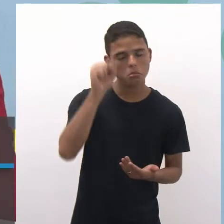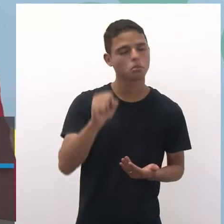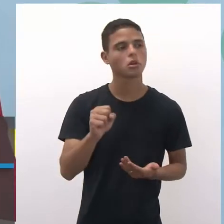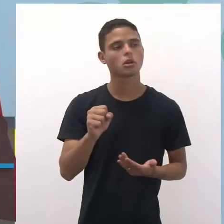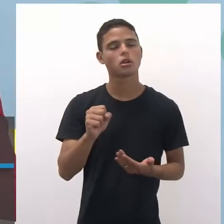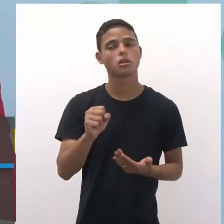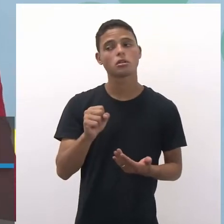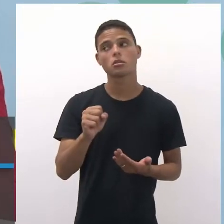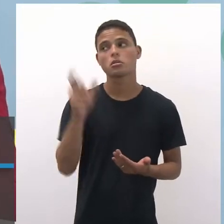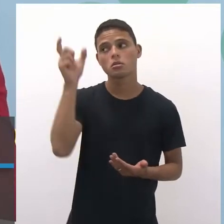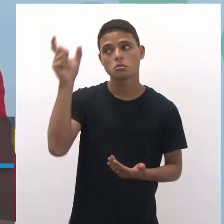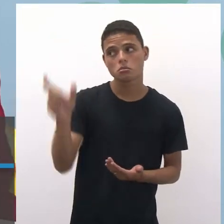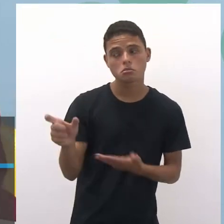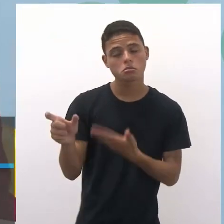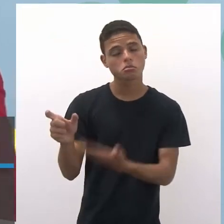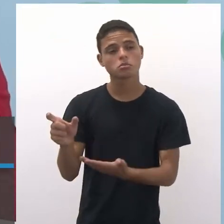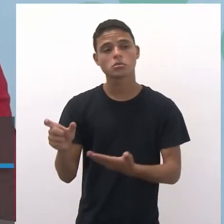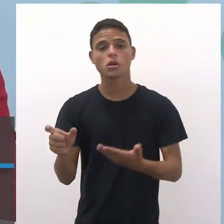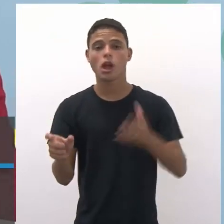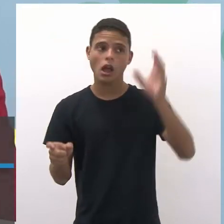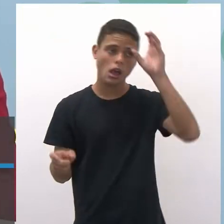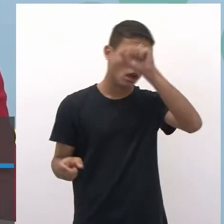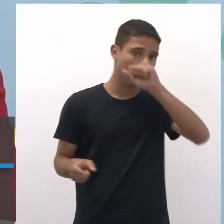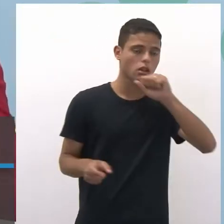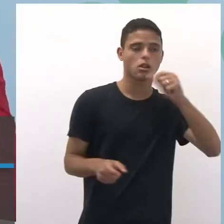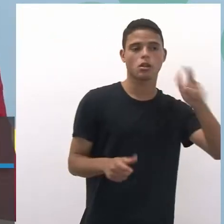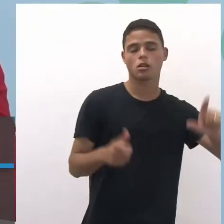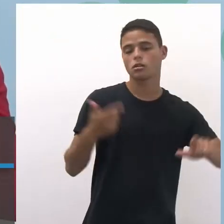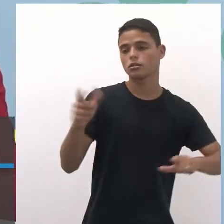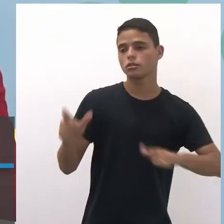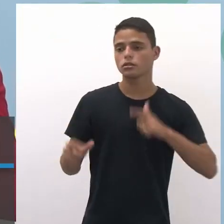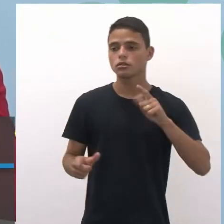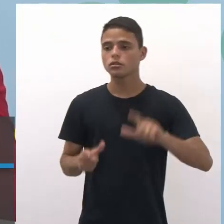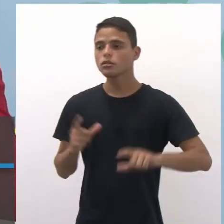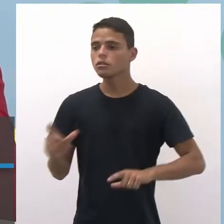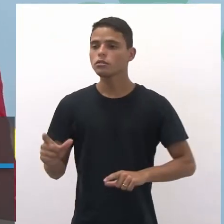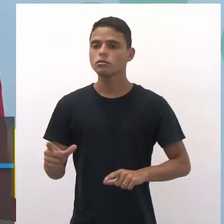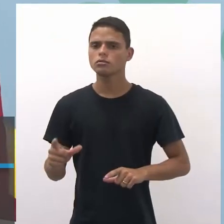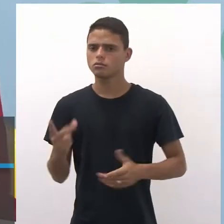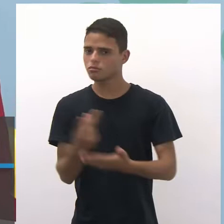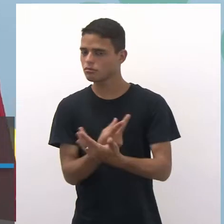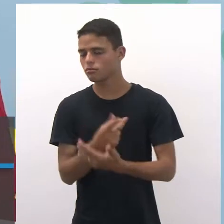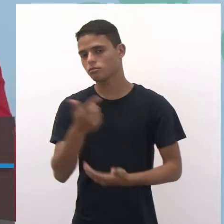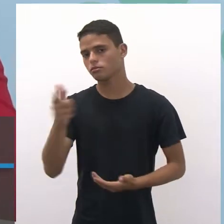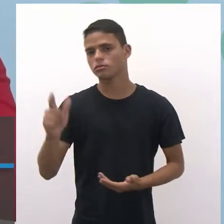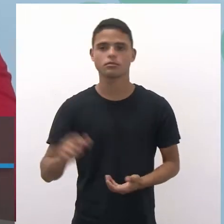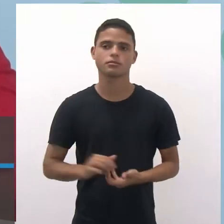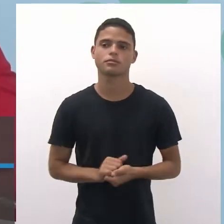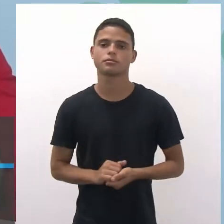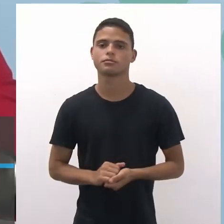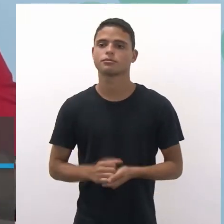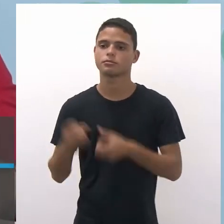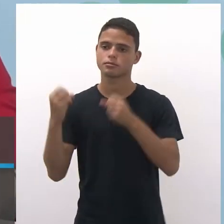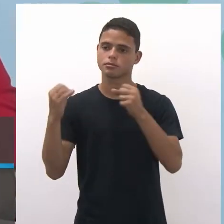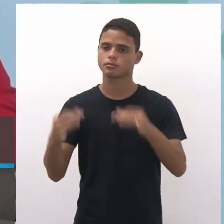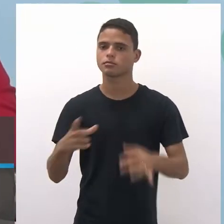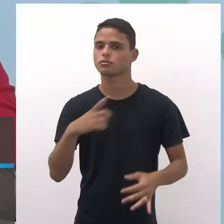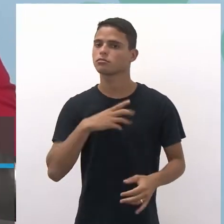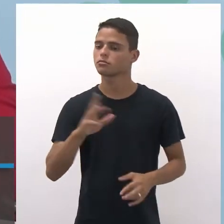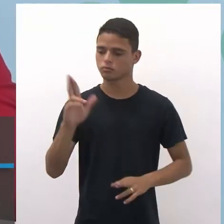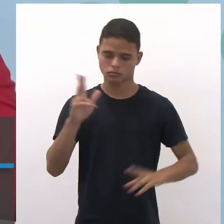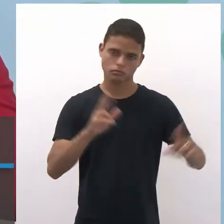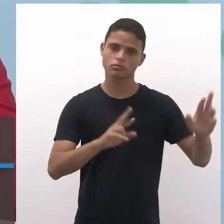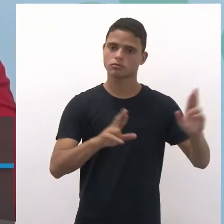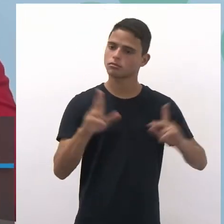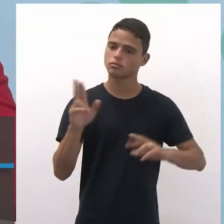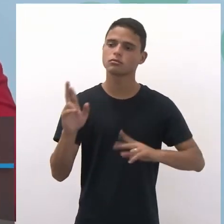forma, outros aprendem de outra forma. Isso não tem nada de errado. Mostra que existe uma